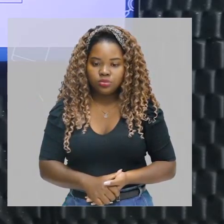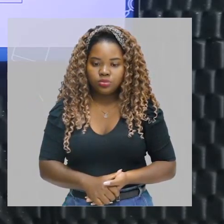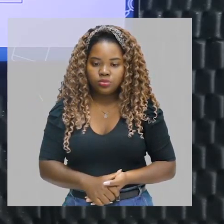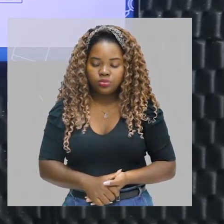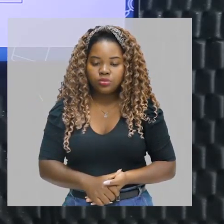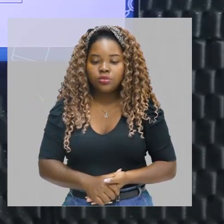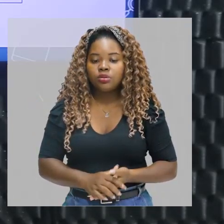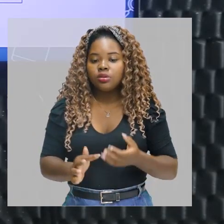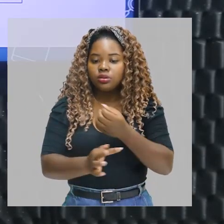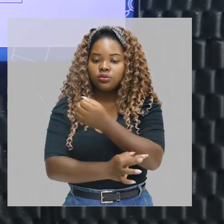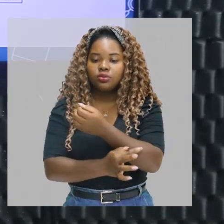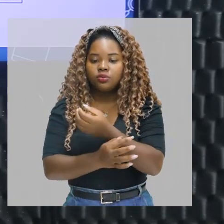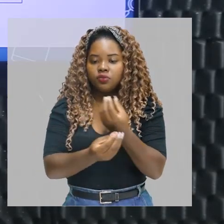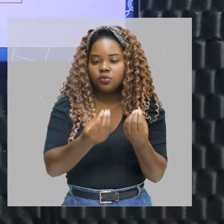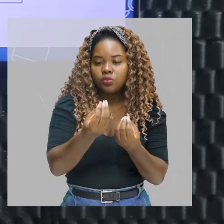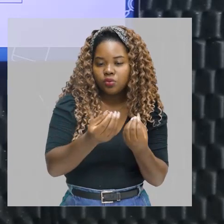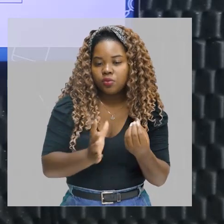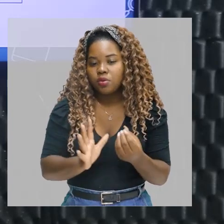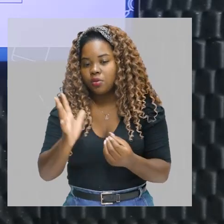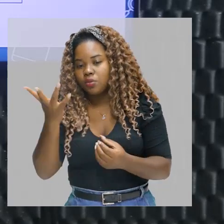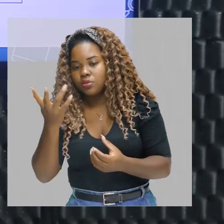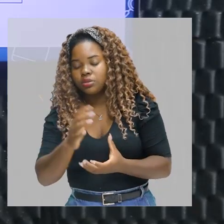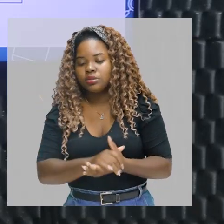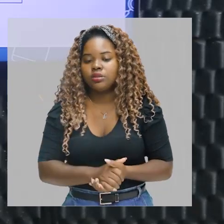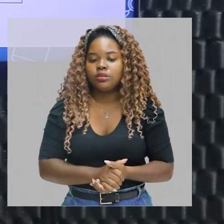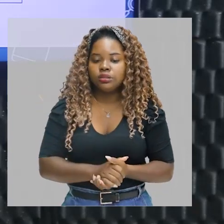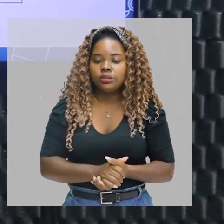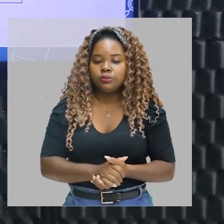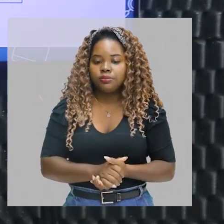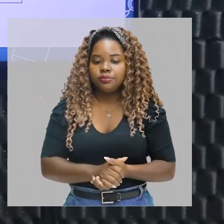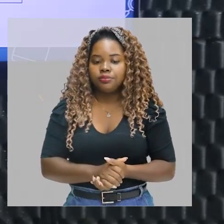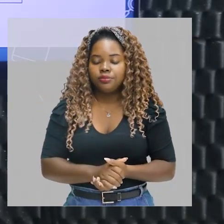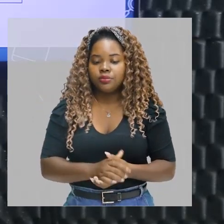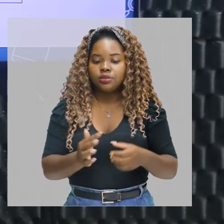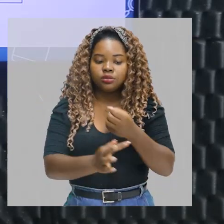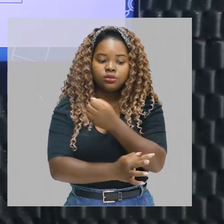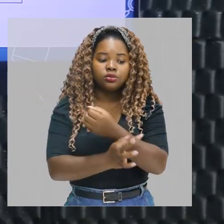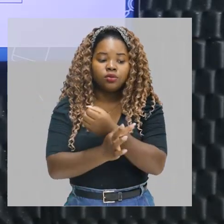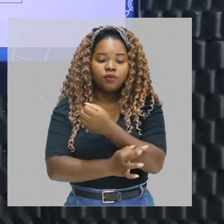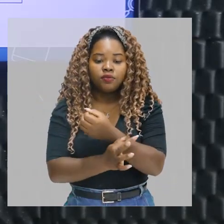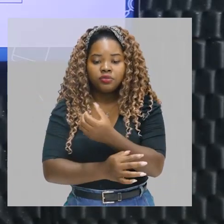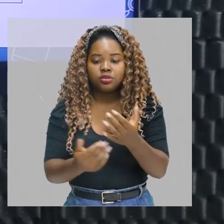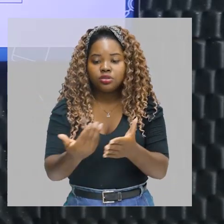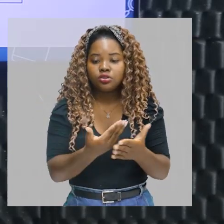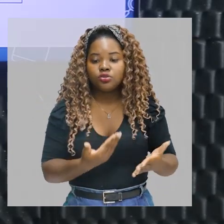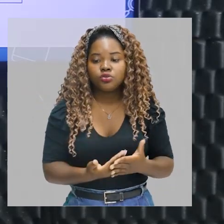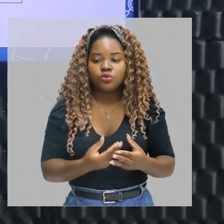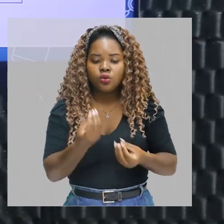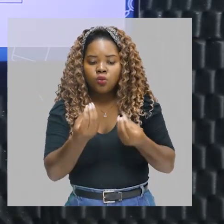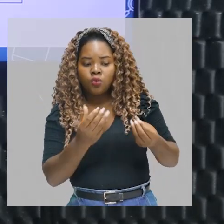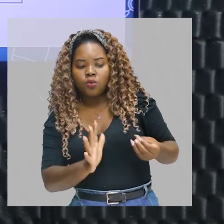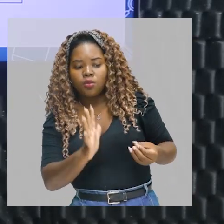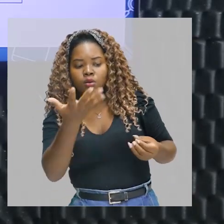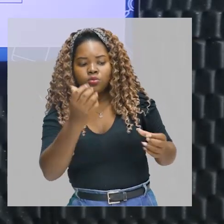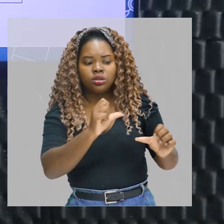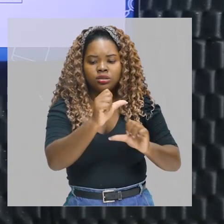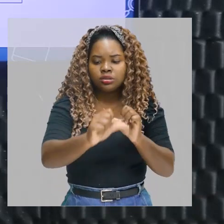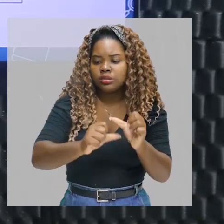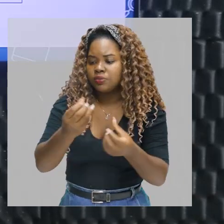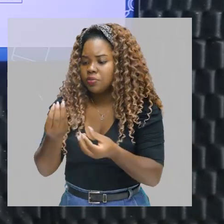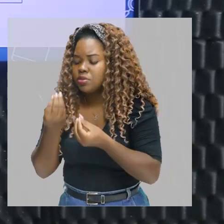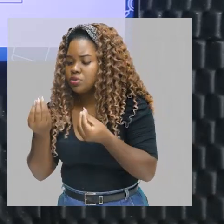ou como funciona, certo? Então a física ela vai estudar isso, né? De que forma que funciona, certo? E de que forma que é feito aquilo